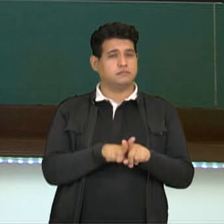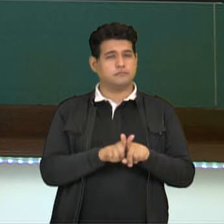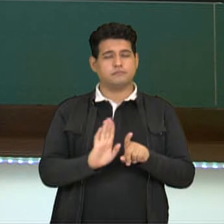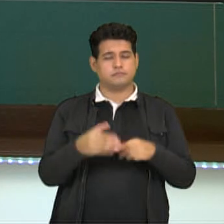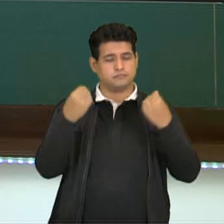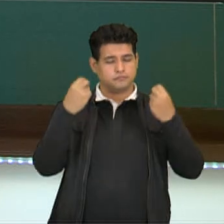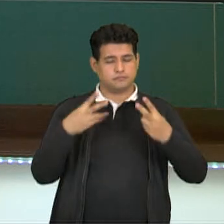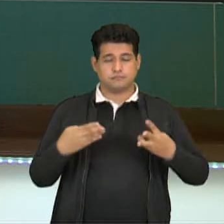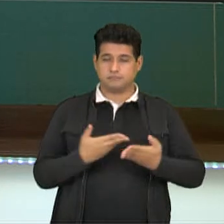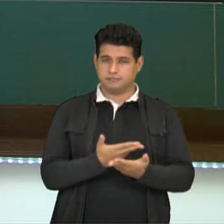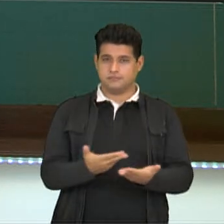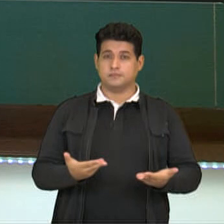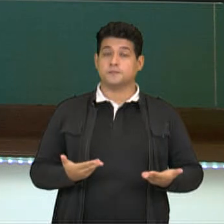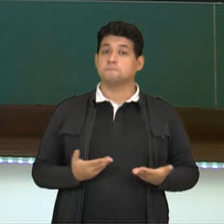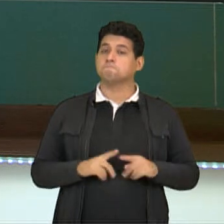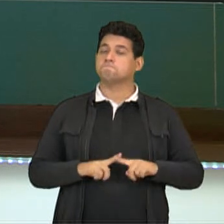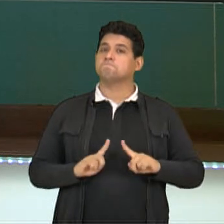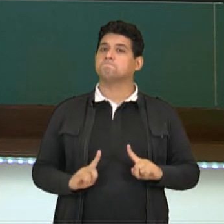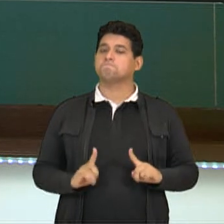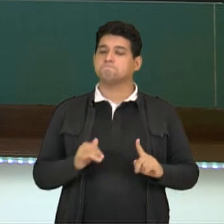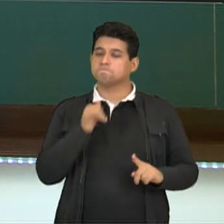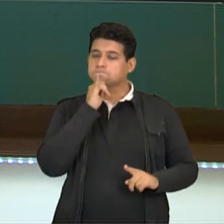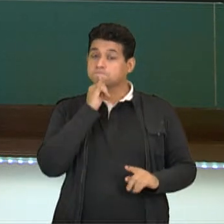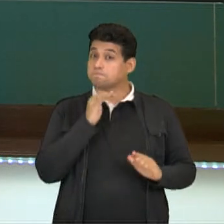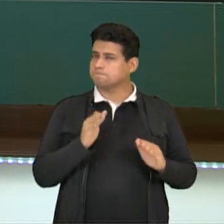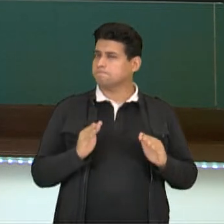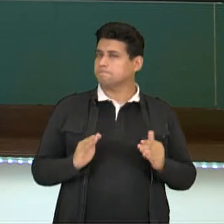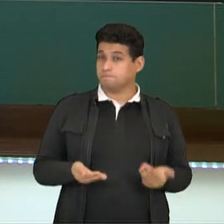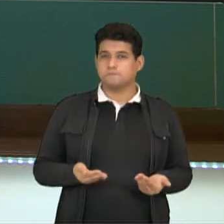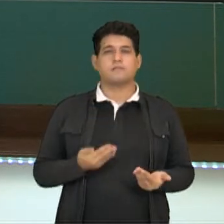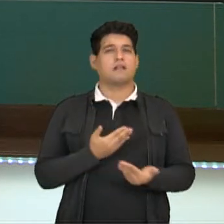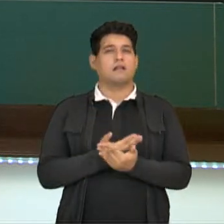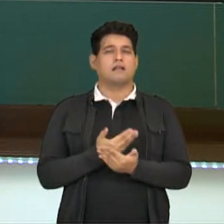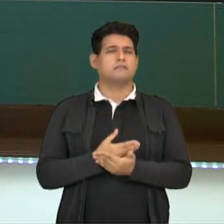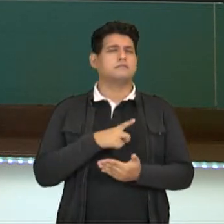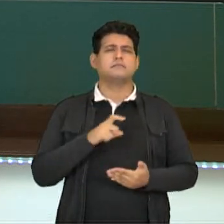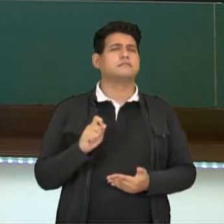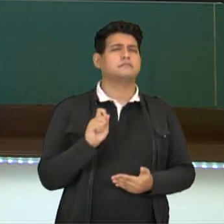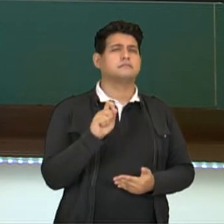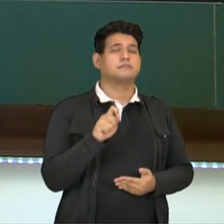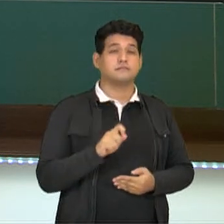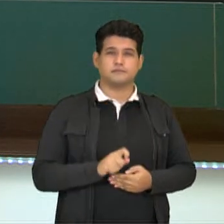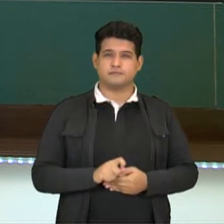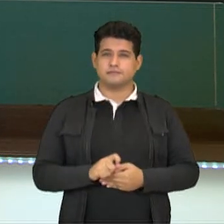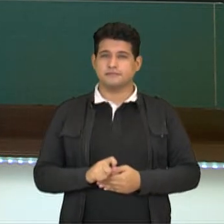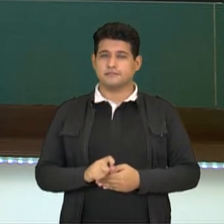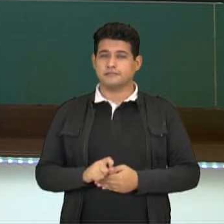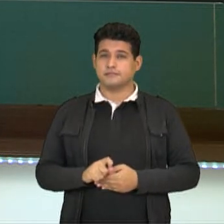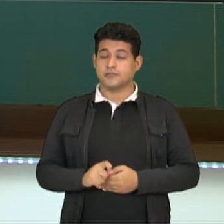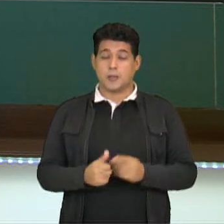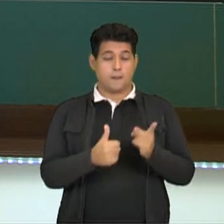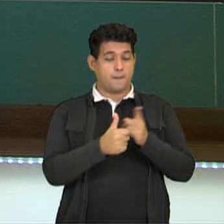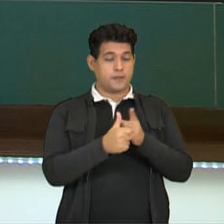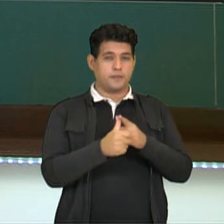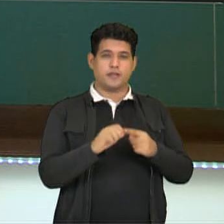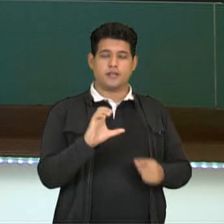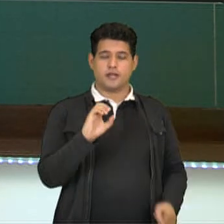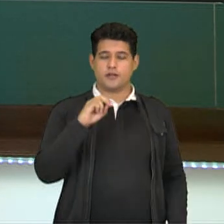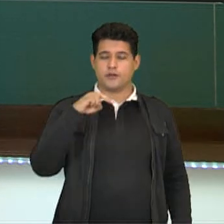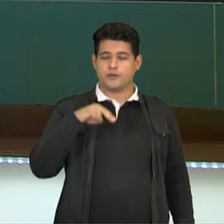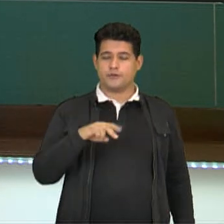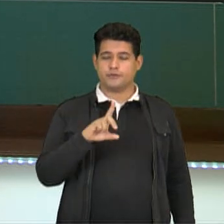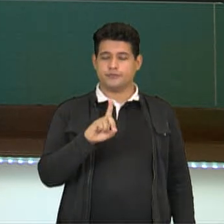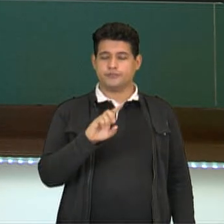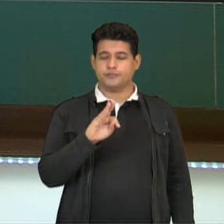já disse para vocês, mas nesse exemplo desta aula nós temos aqui a first conditional, ou